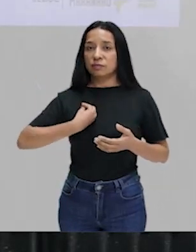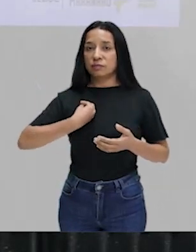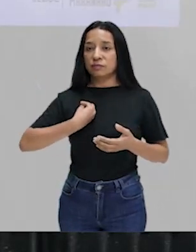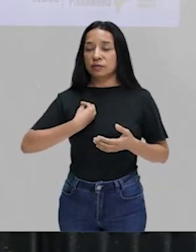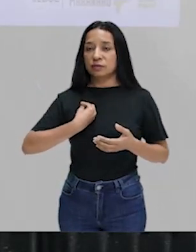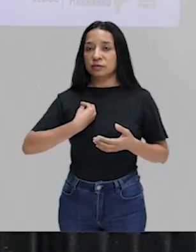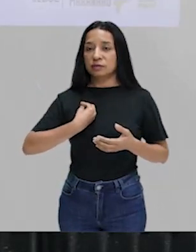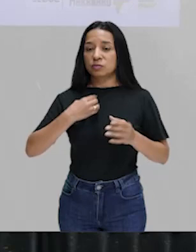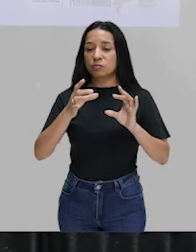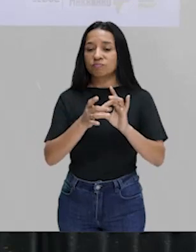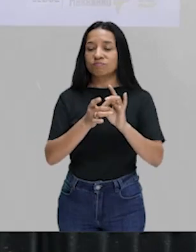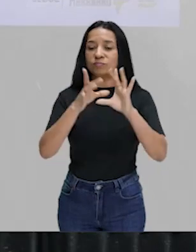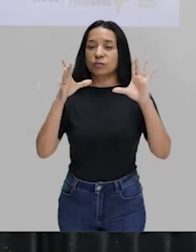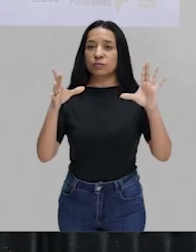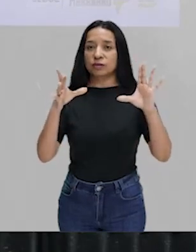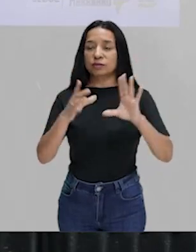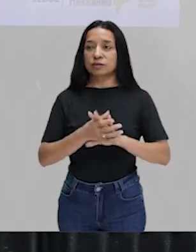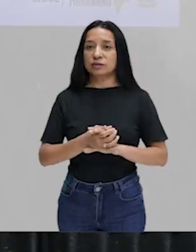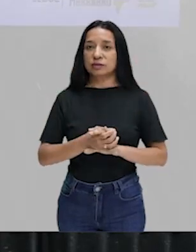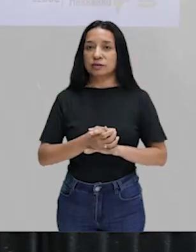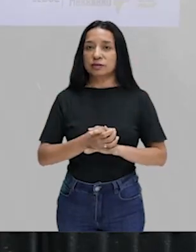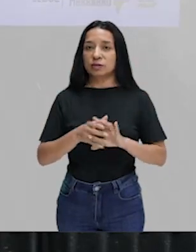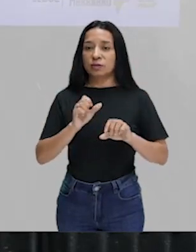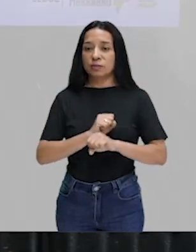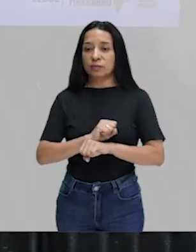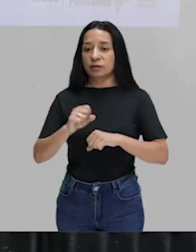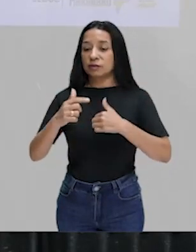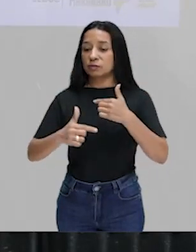numa democracia. Foi uma grande